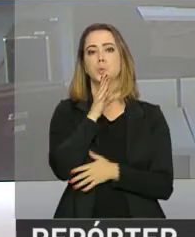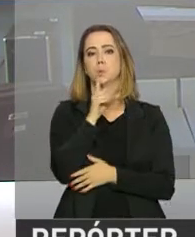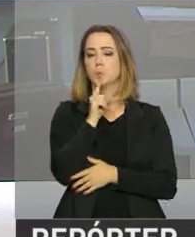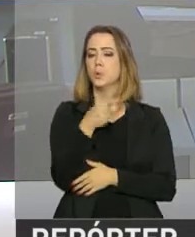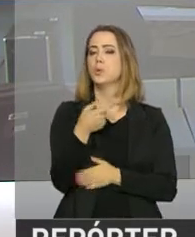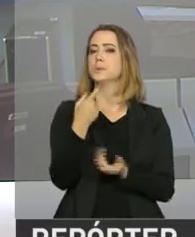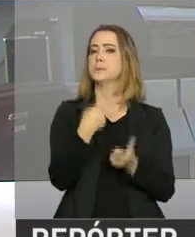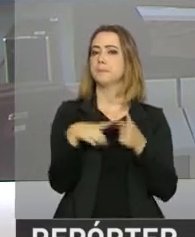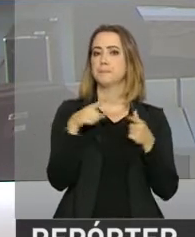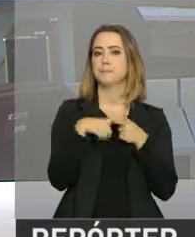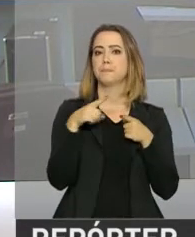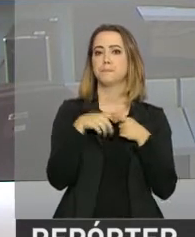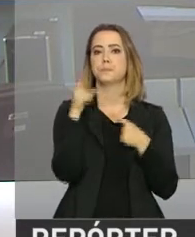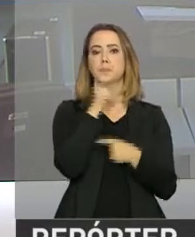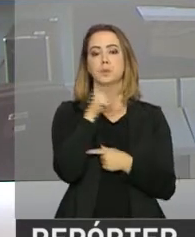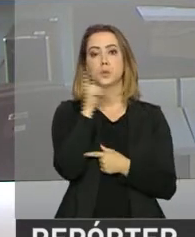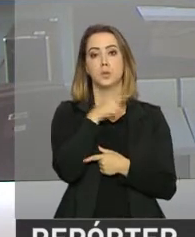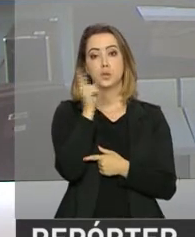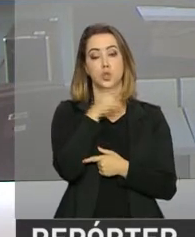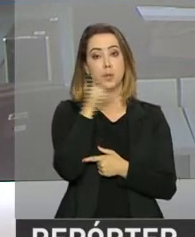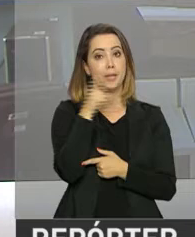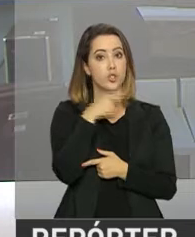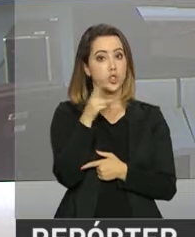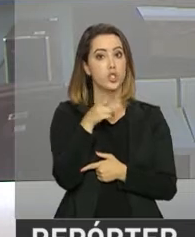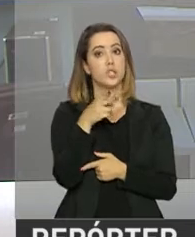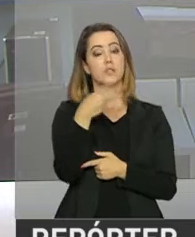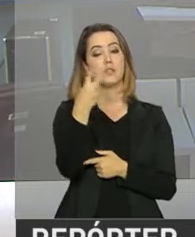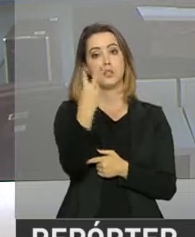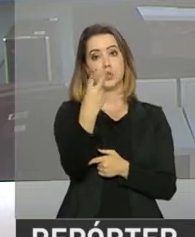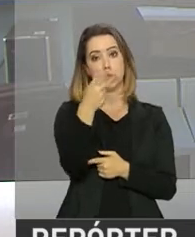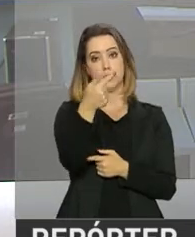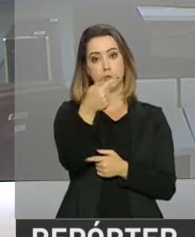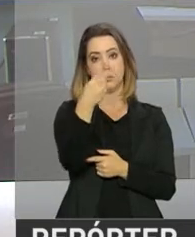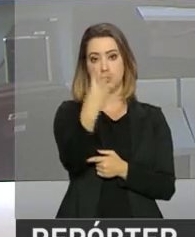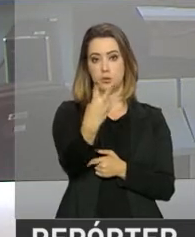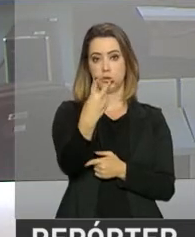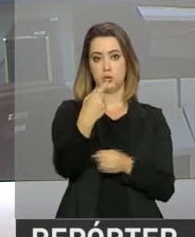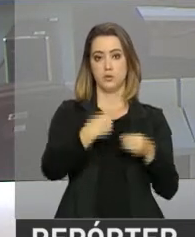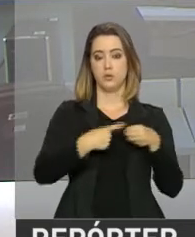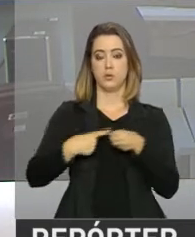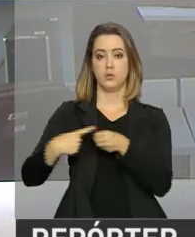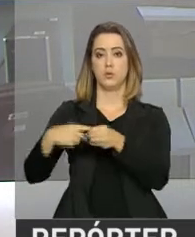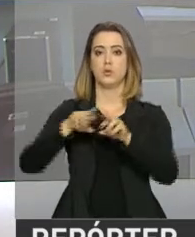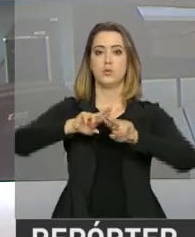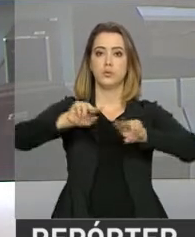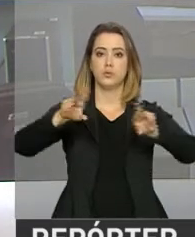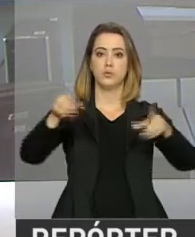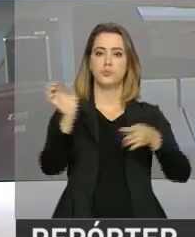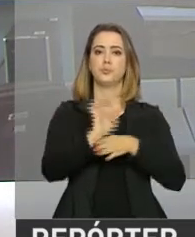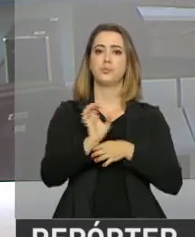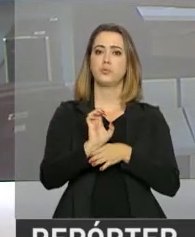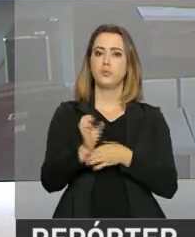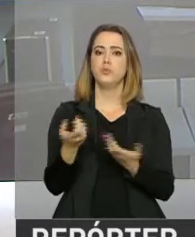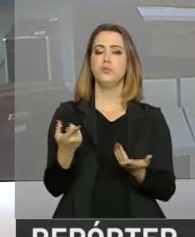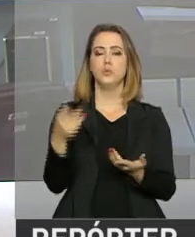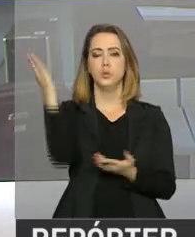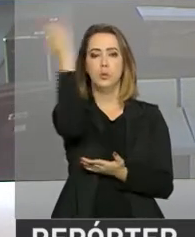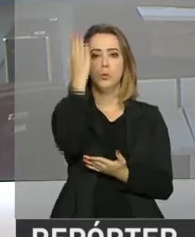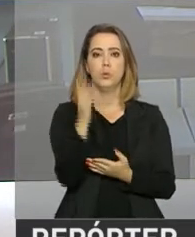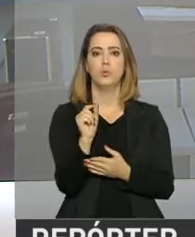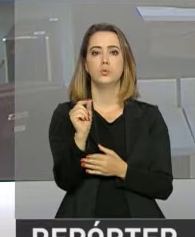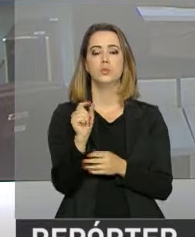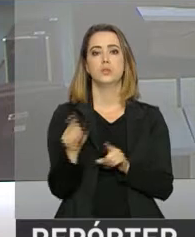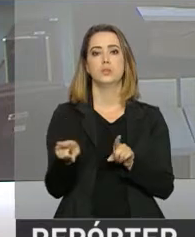de emergência em 272 municípios nos estados de pernambuco paraíba piauí bahia sergipe minas gerais